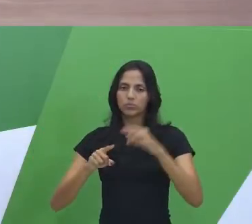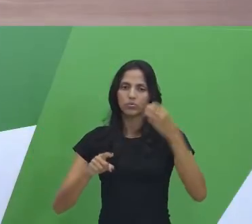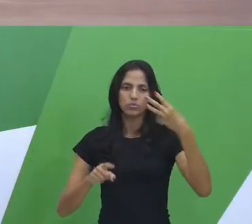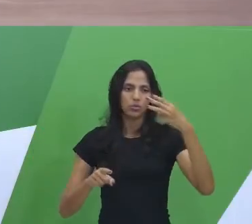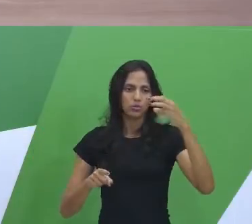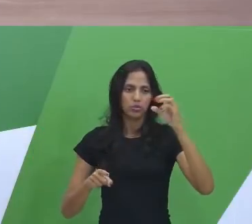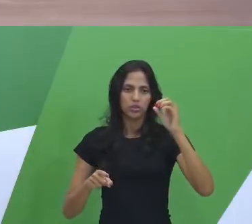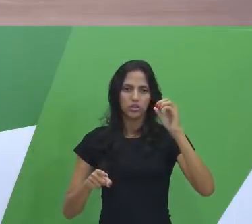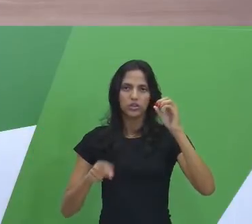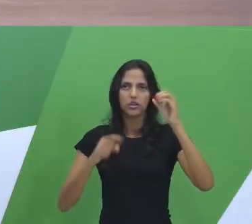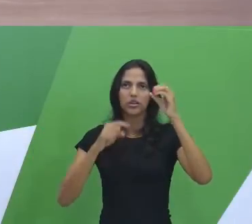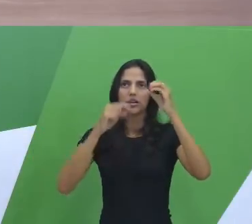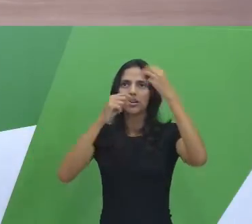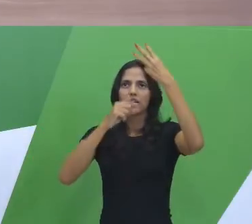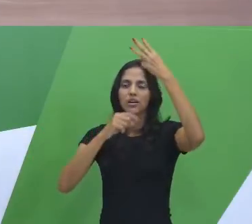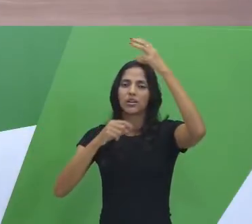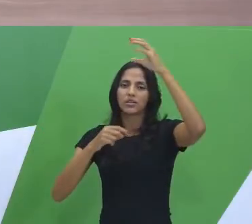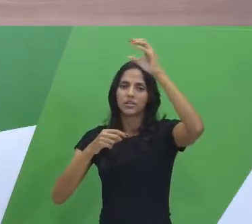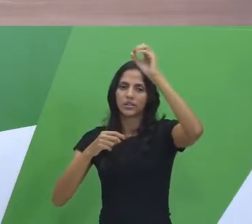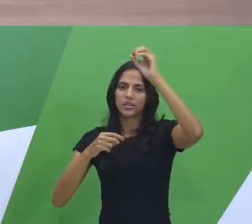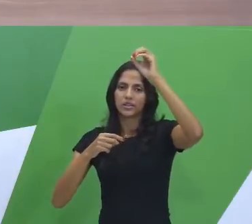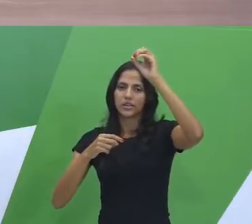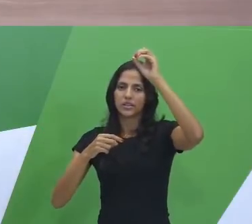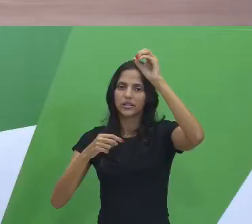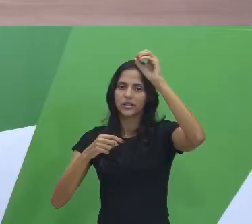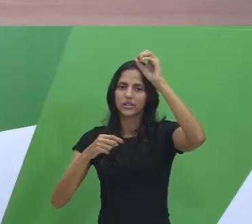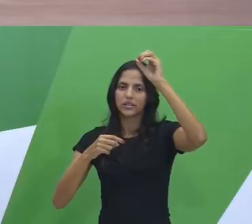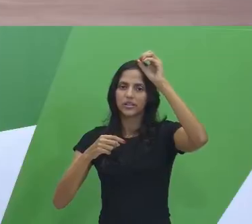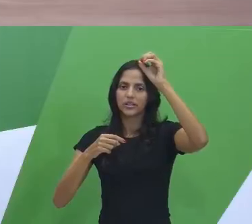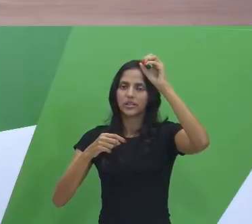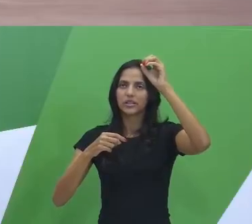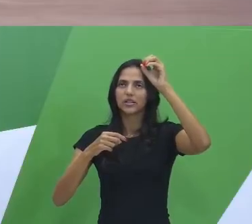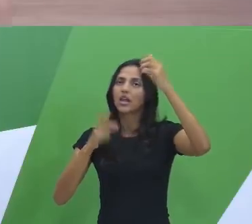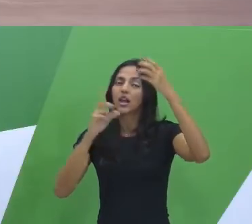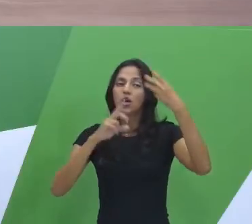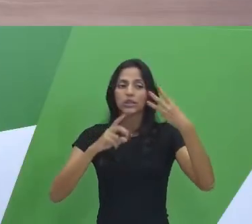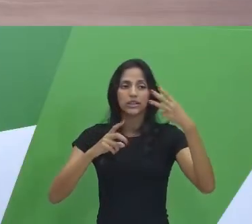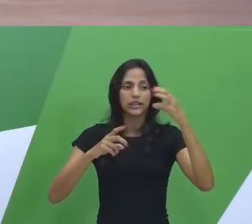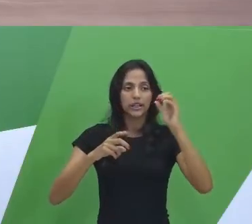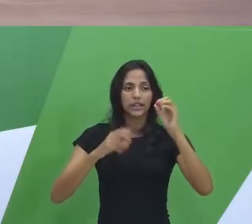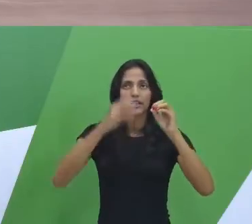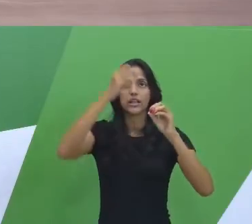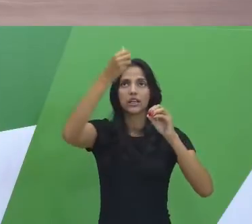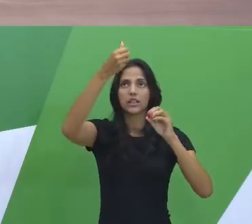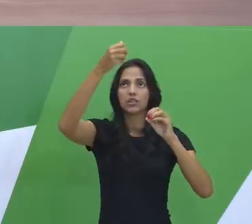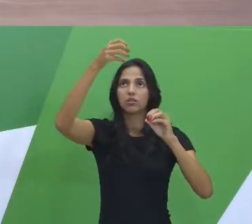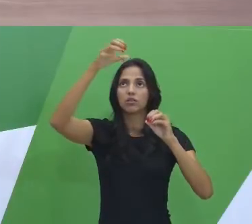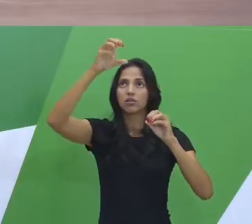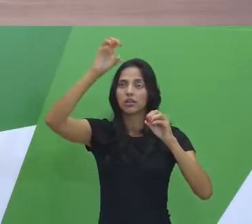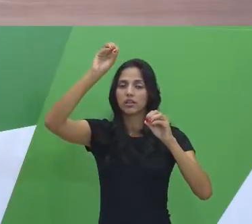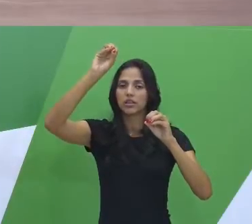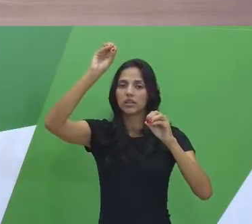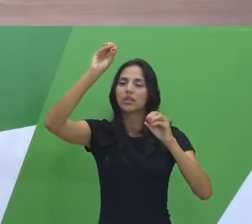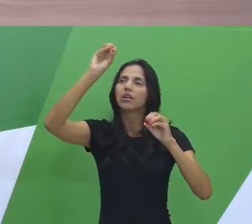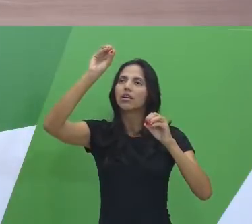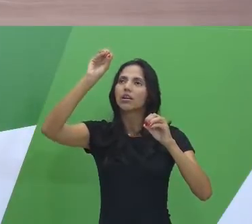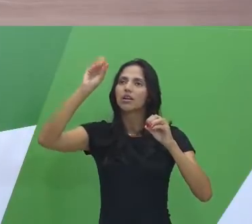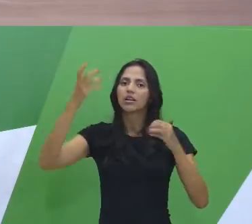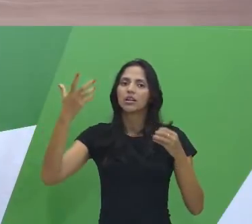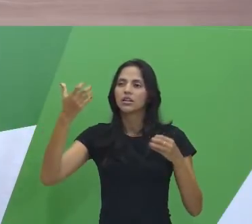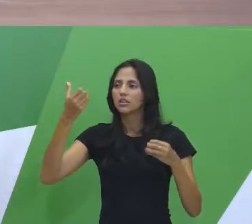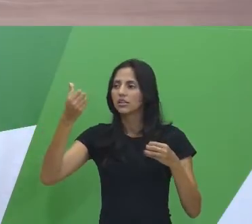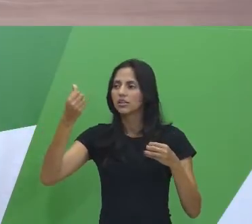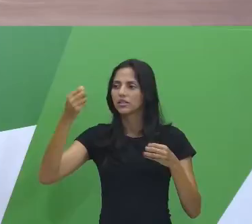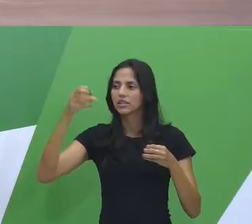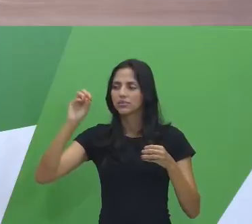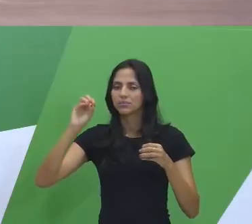sobrando 2. Vamos brincar? Eu posso colocar um de 30 aqui, posso colocar um de 60 aqui. Ou inverter, 60 a 30. E